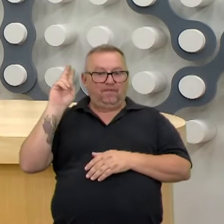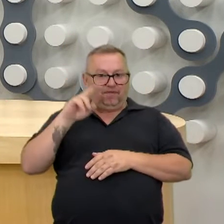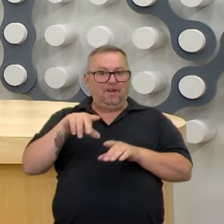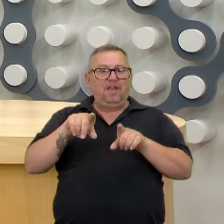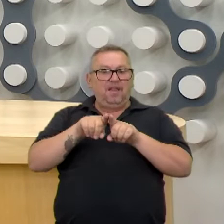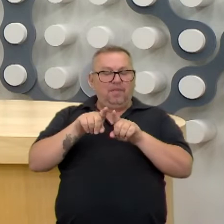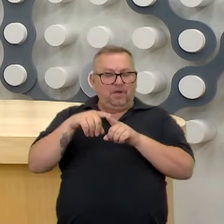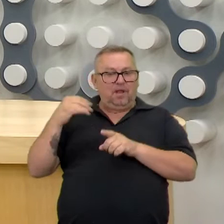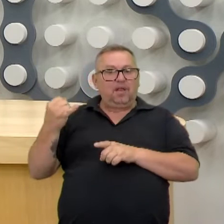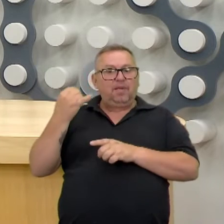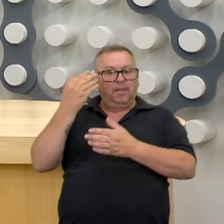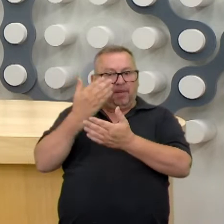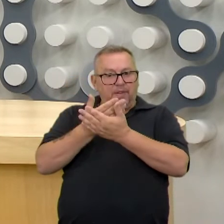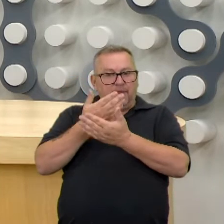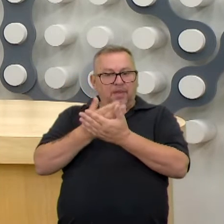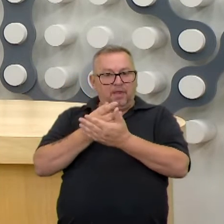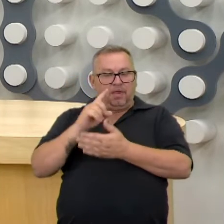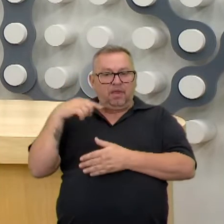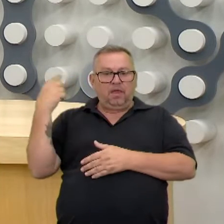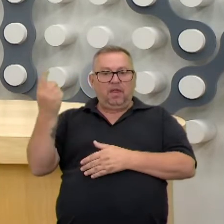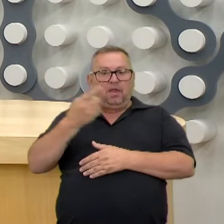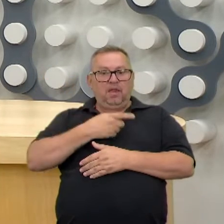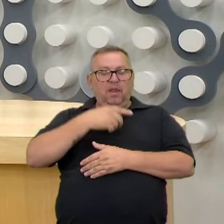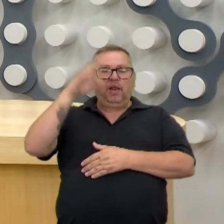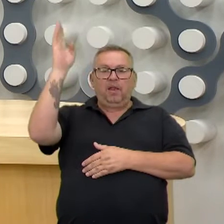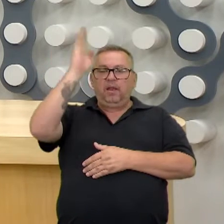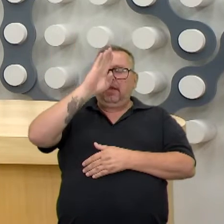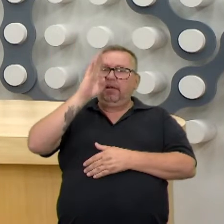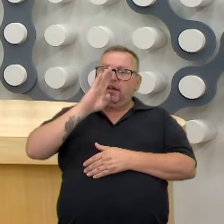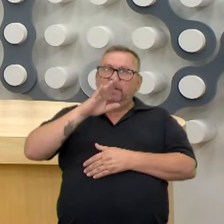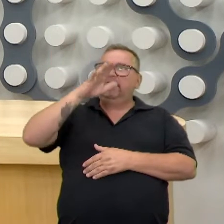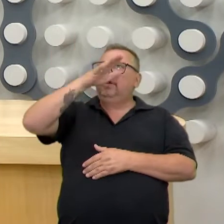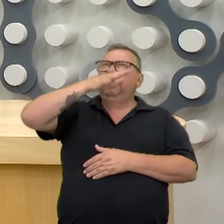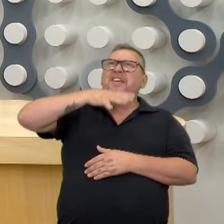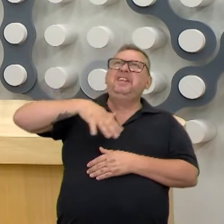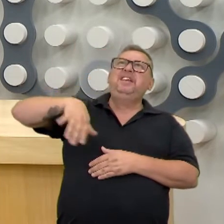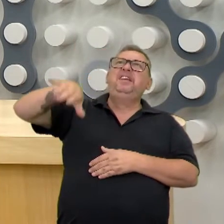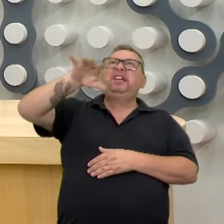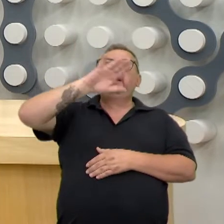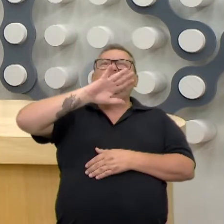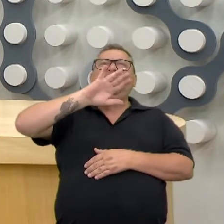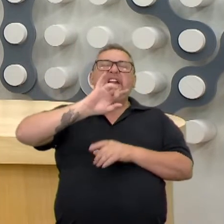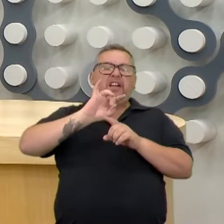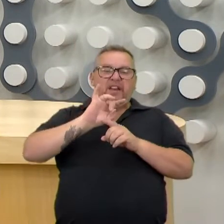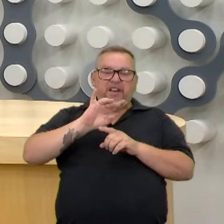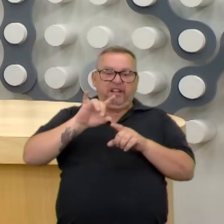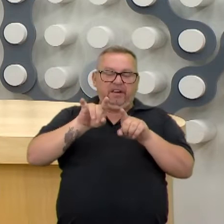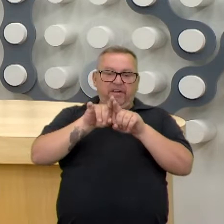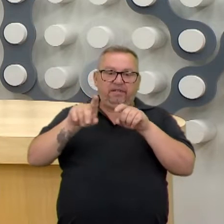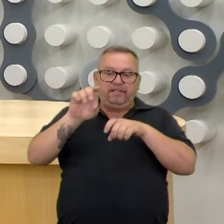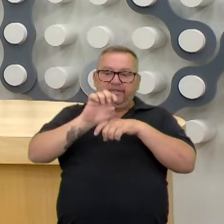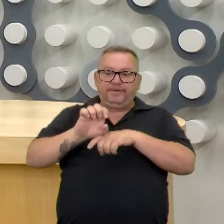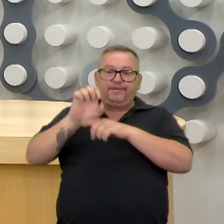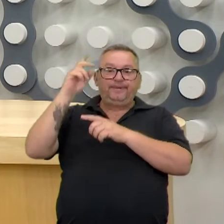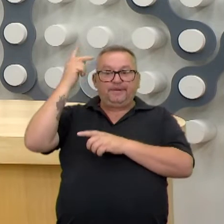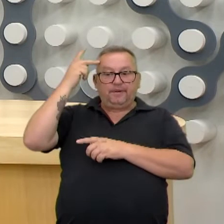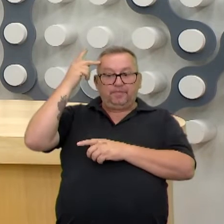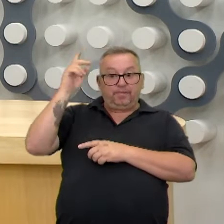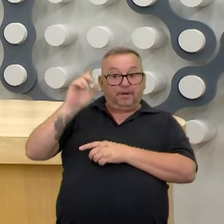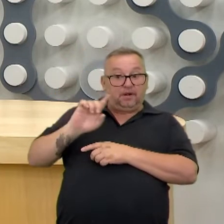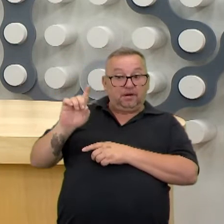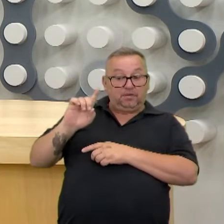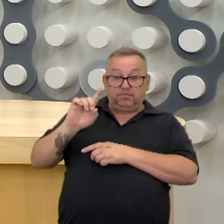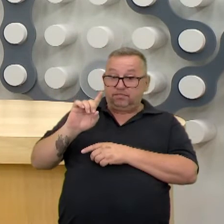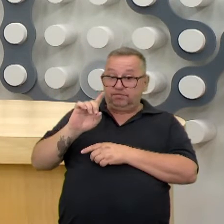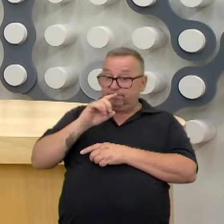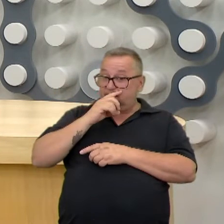relação, né, a todo o nosso território nacional. Então não é só para o estado de São Paulo, não é só um